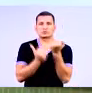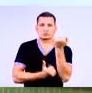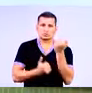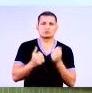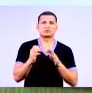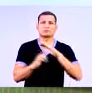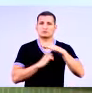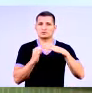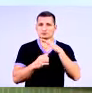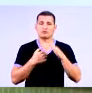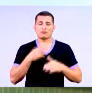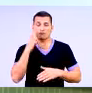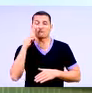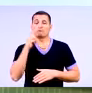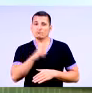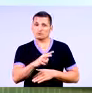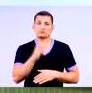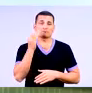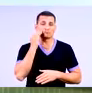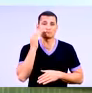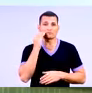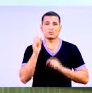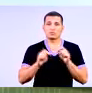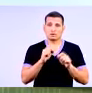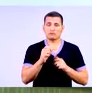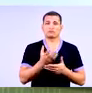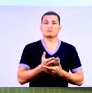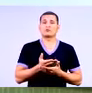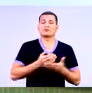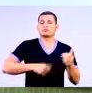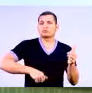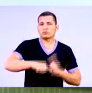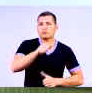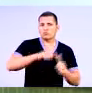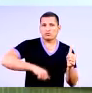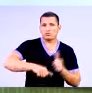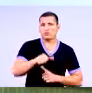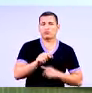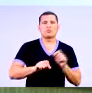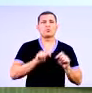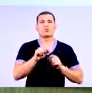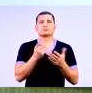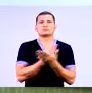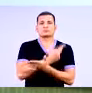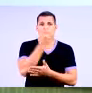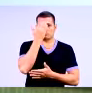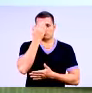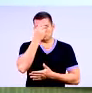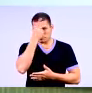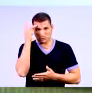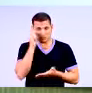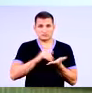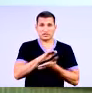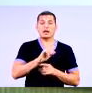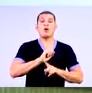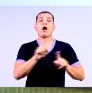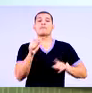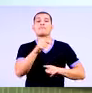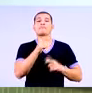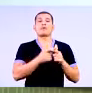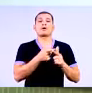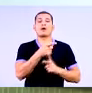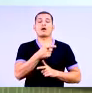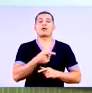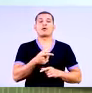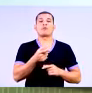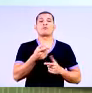nessa rotatividade, muitas vezes, o que levou a pessoa a sair não foi porque ela não era um bom profissional. Era um